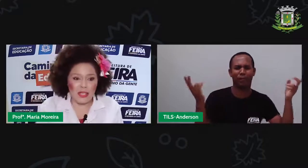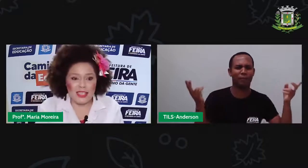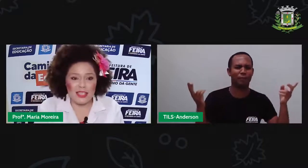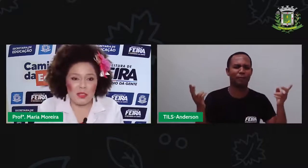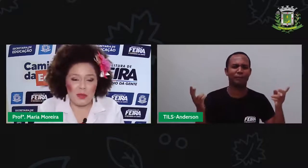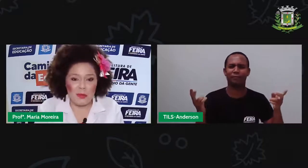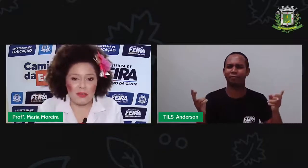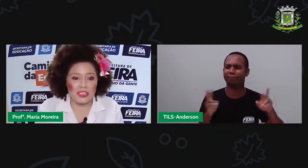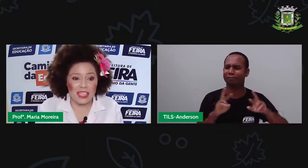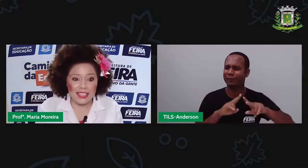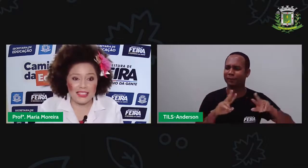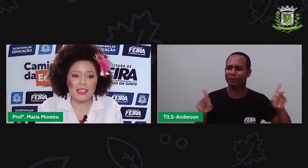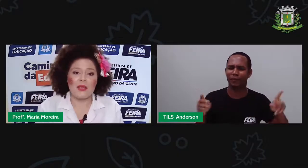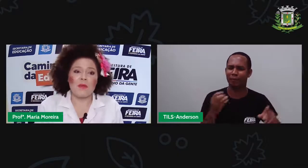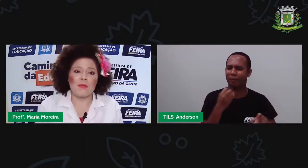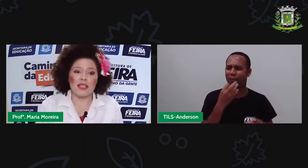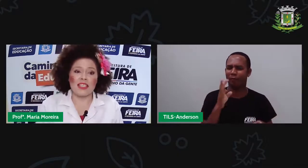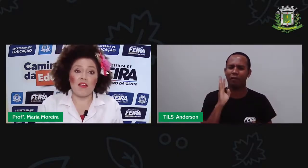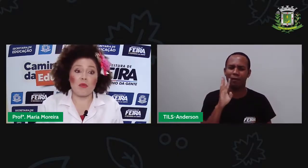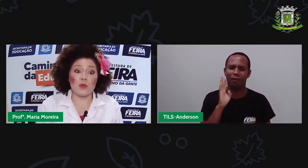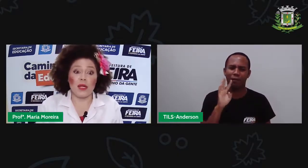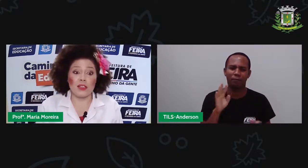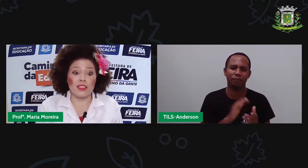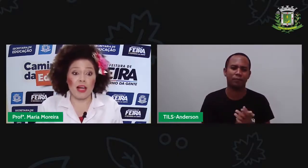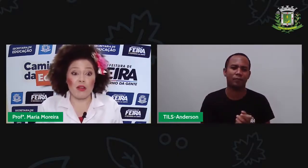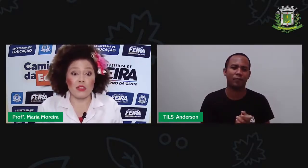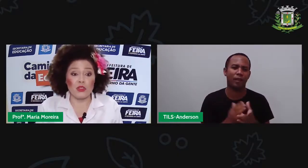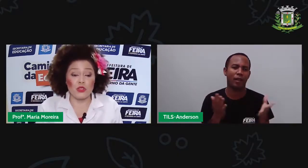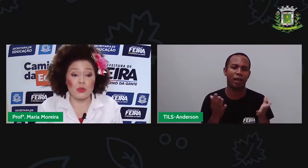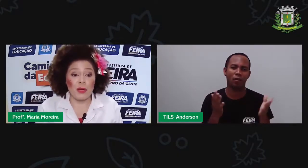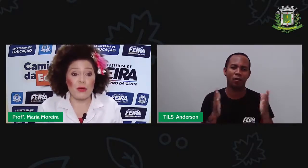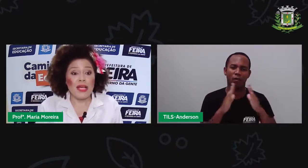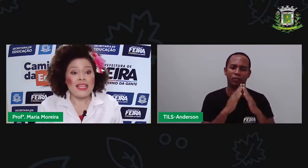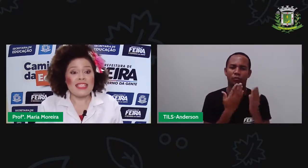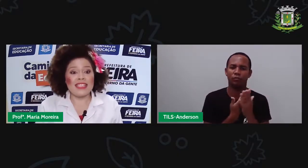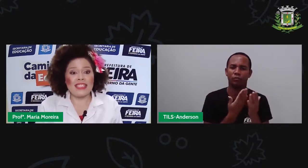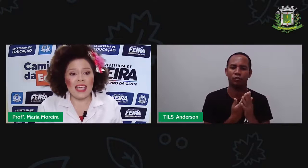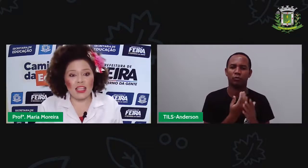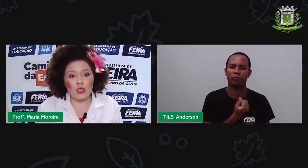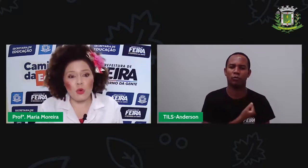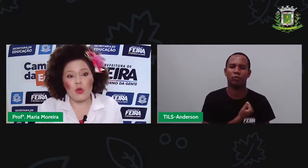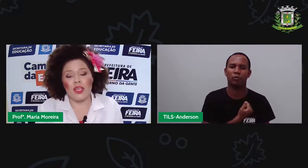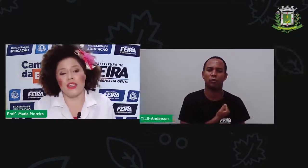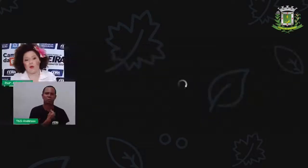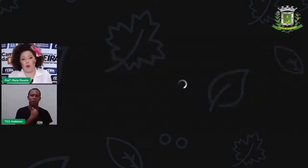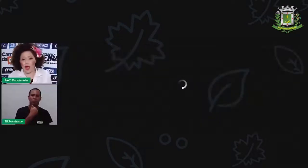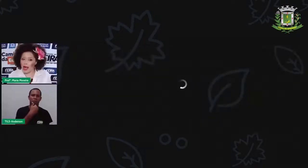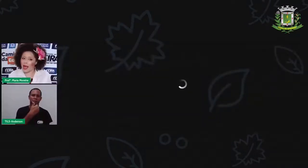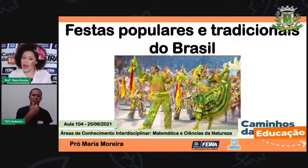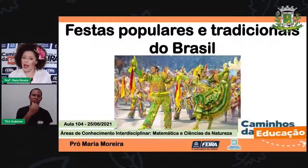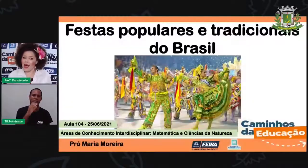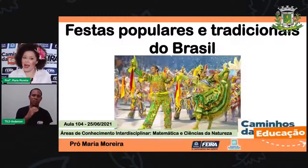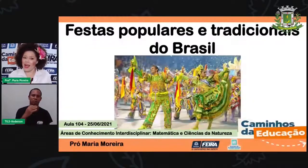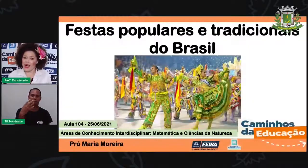mágica acontecendo aqui para vocês. Pois é, vamos para a nossa aula de número